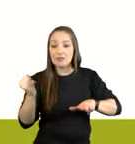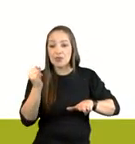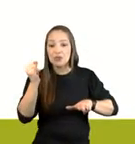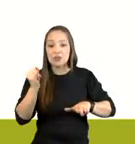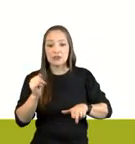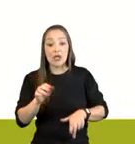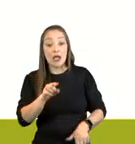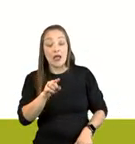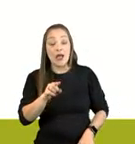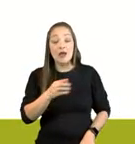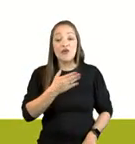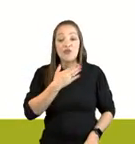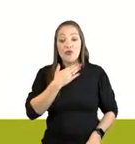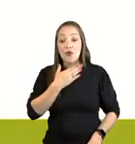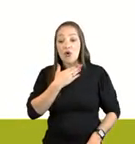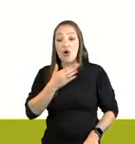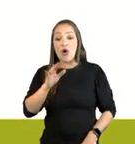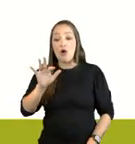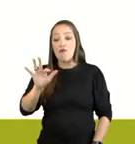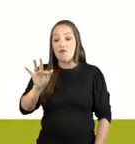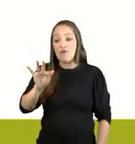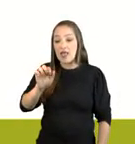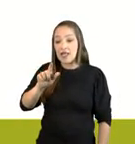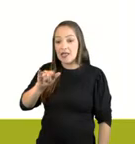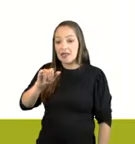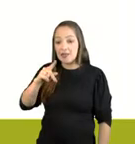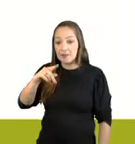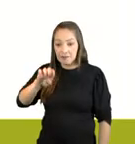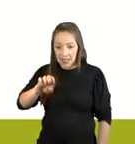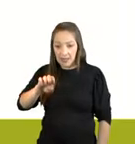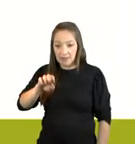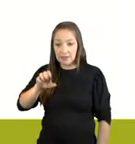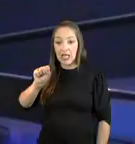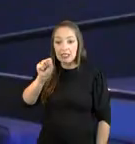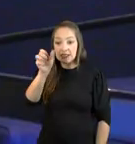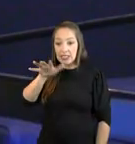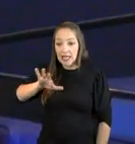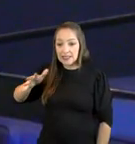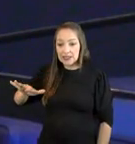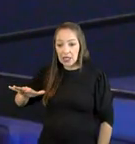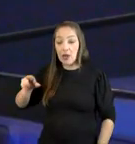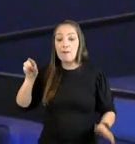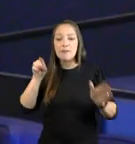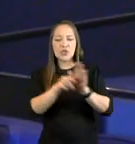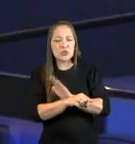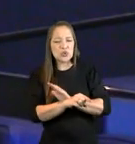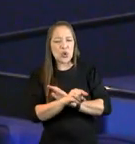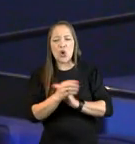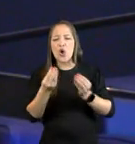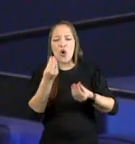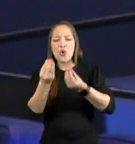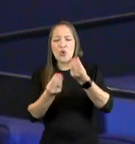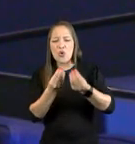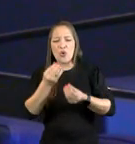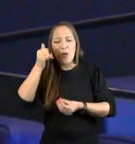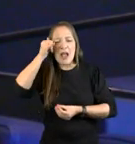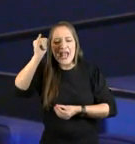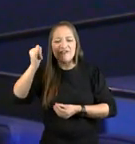O Felipe de Santos, ele faz uma pergunta. Qual a dica para não cair em golpes e como identificar um